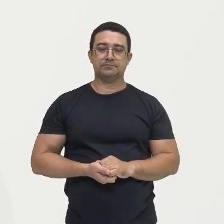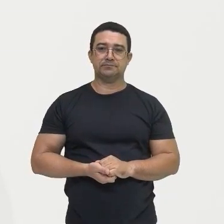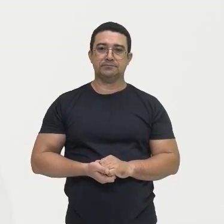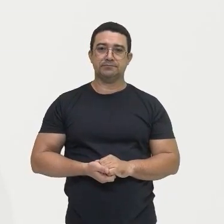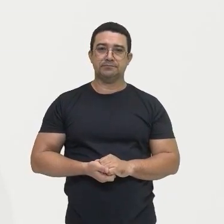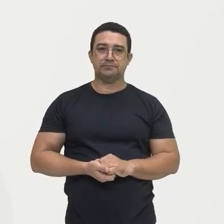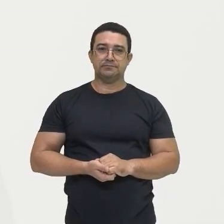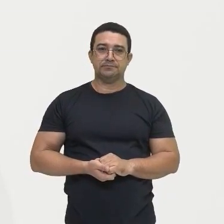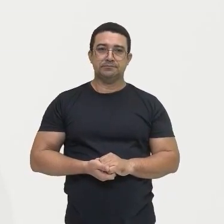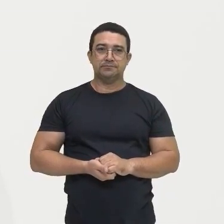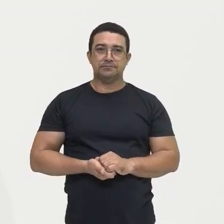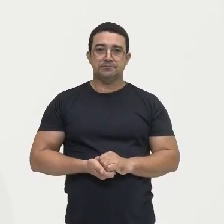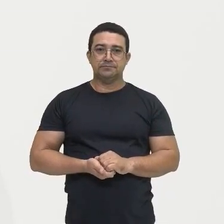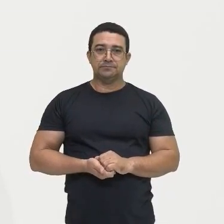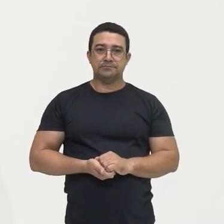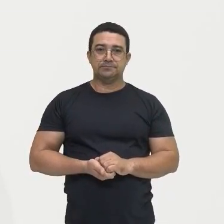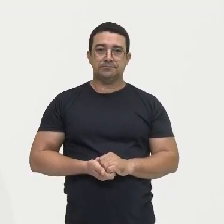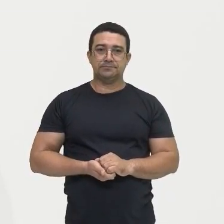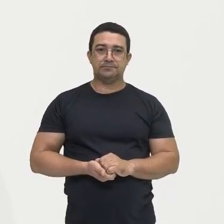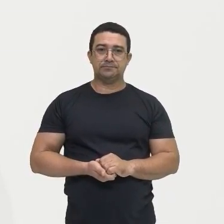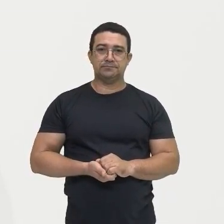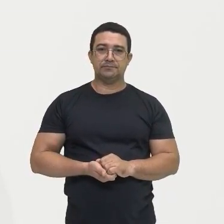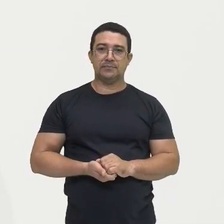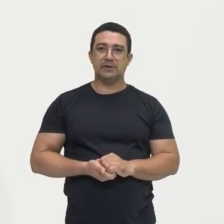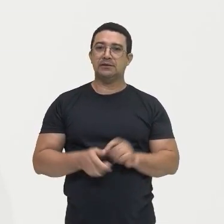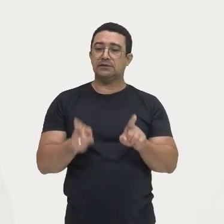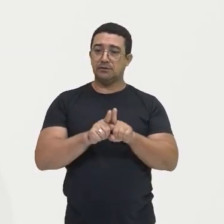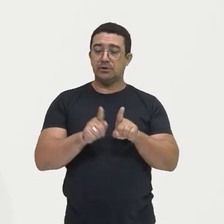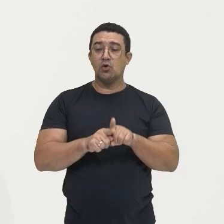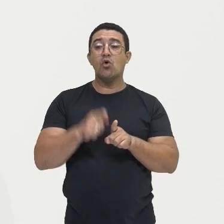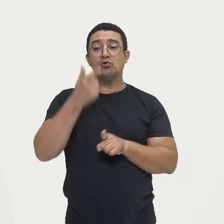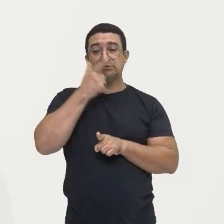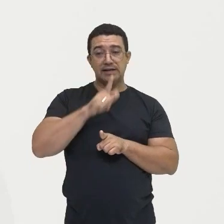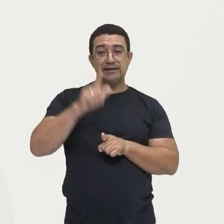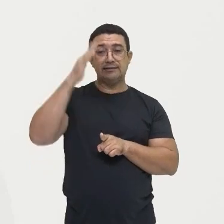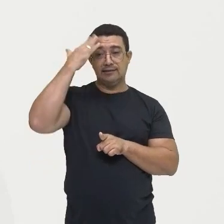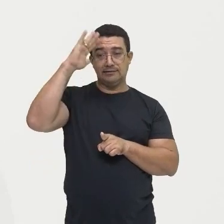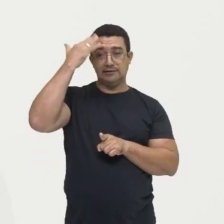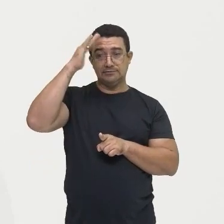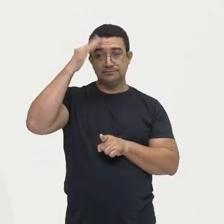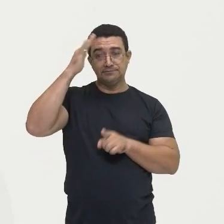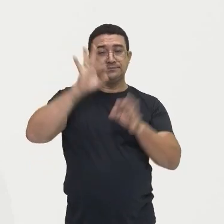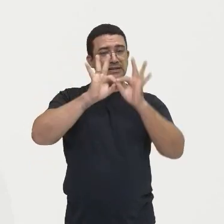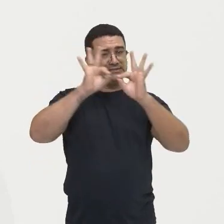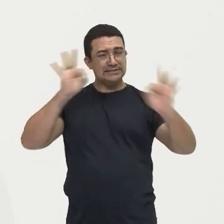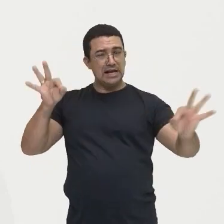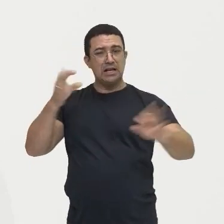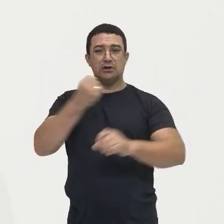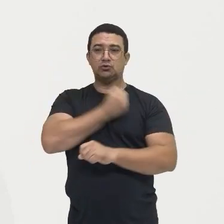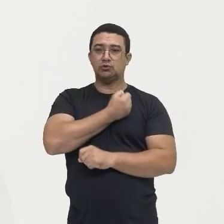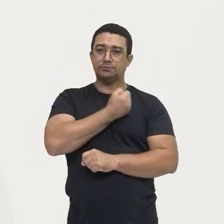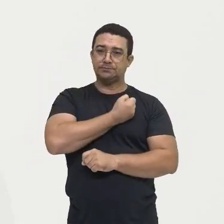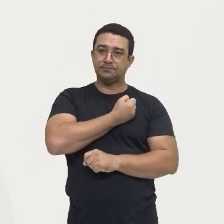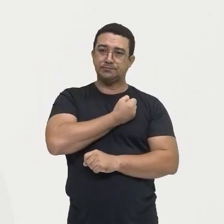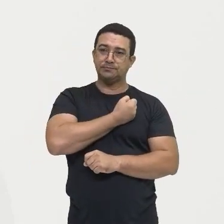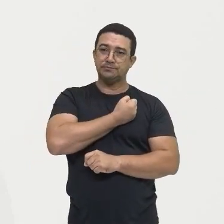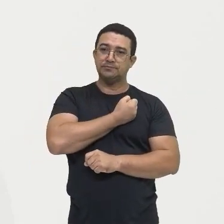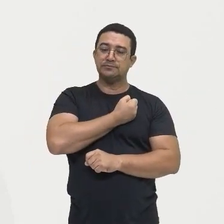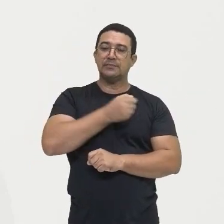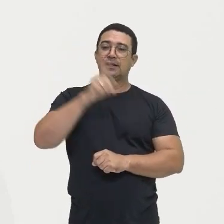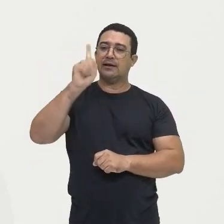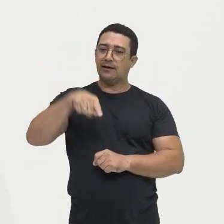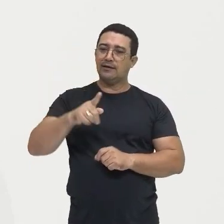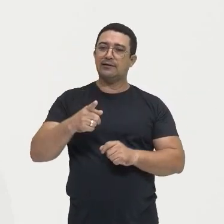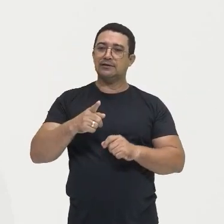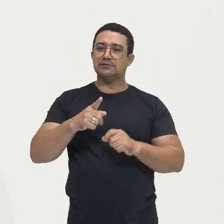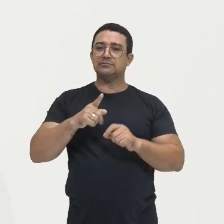Olha só, outra forma que a gente tem de observar a escala numérica é lembrando que lembrar que ela se trata de